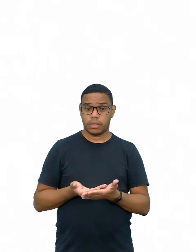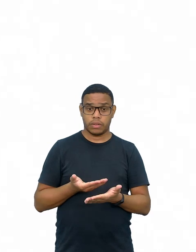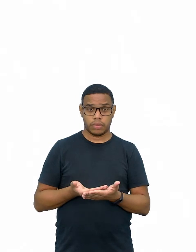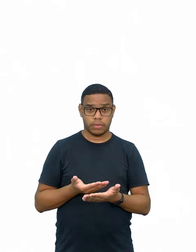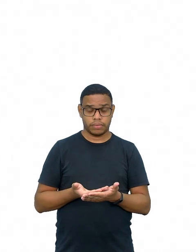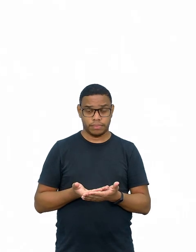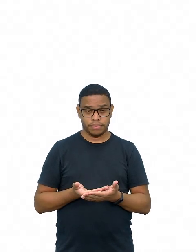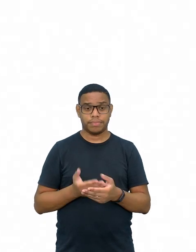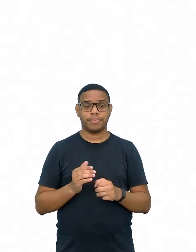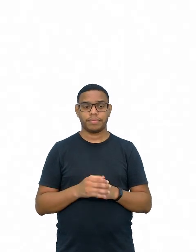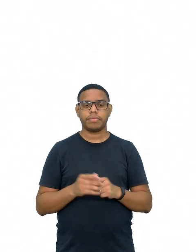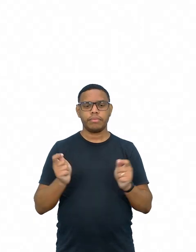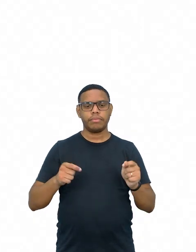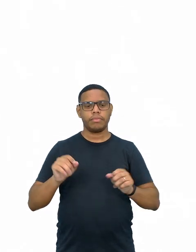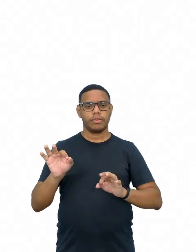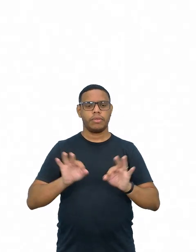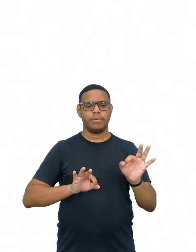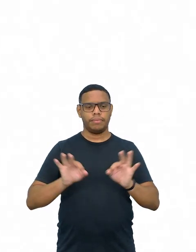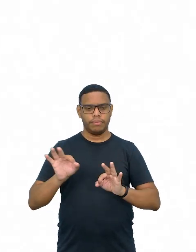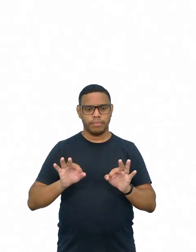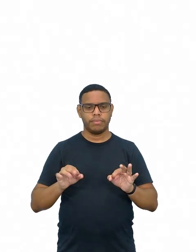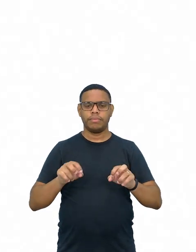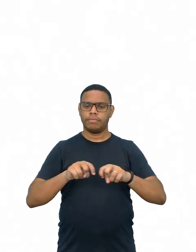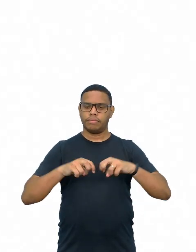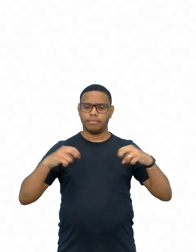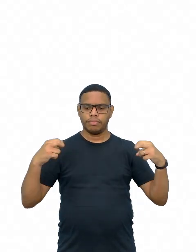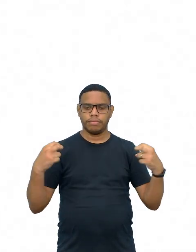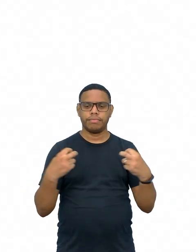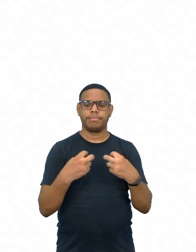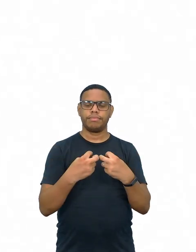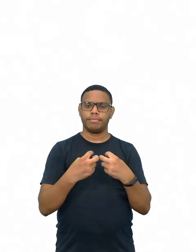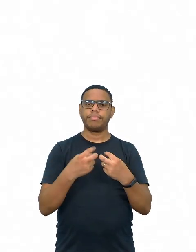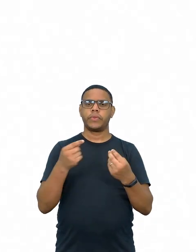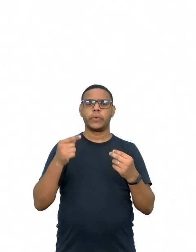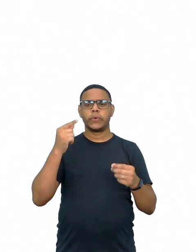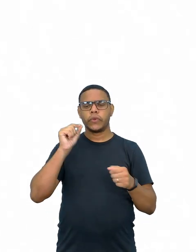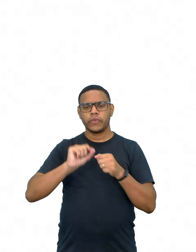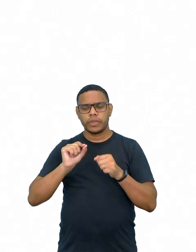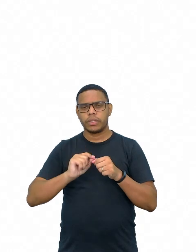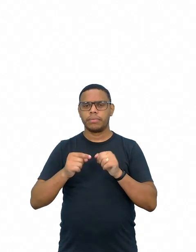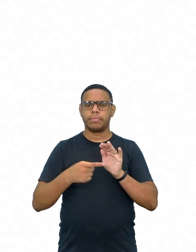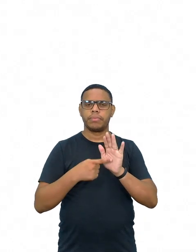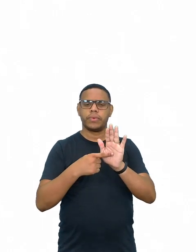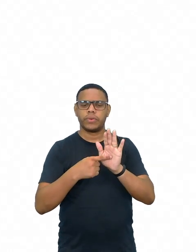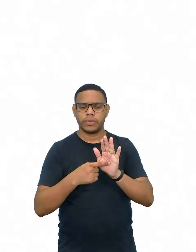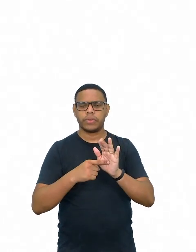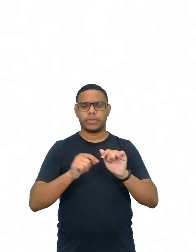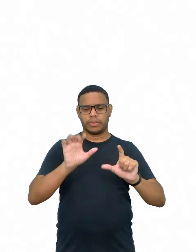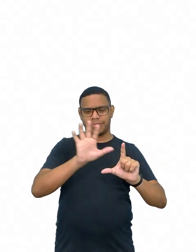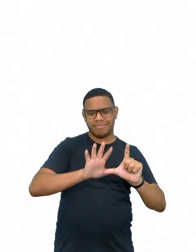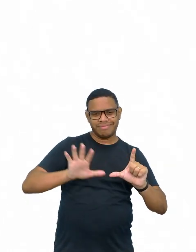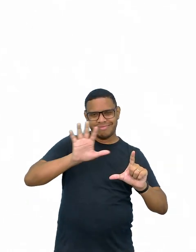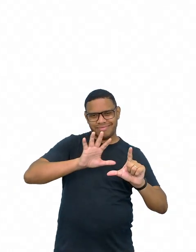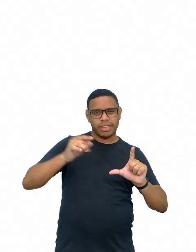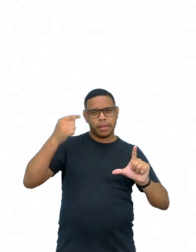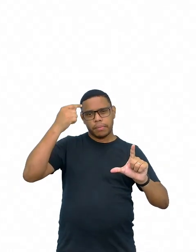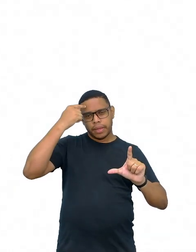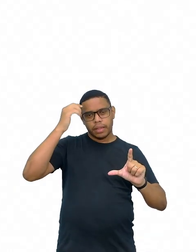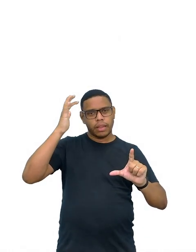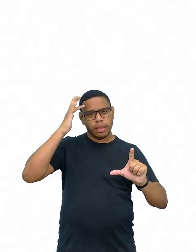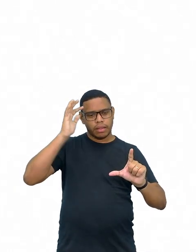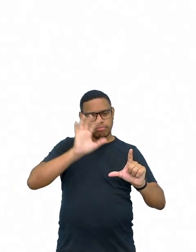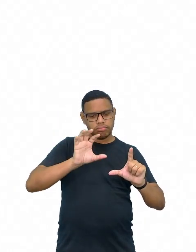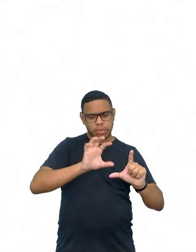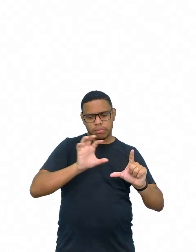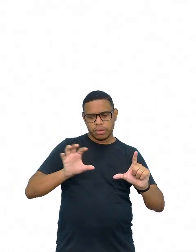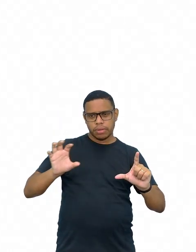pode organizar uma roda, ver o que ele fez, mostrar os mapas mentais, cada um mostrando o